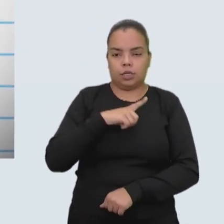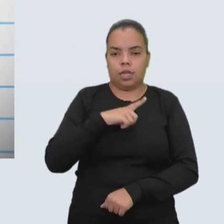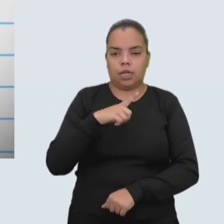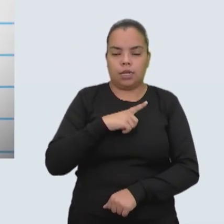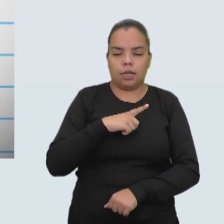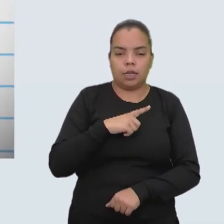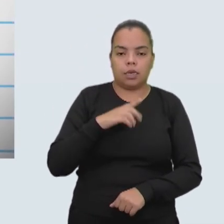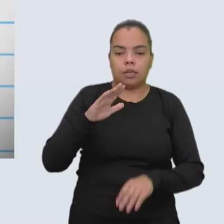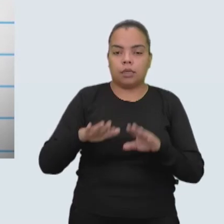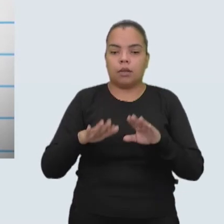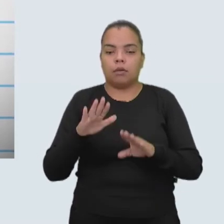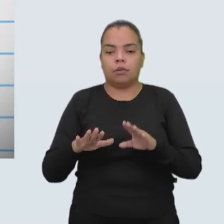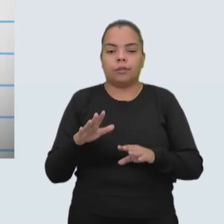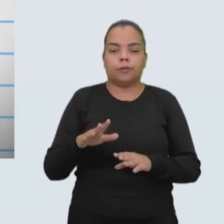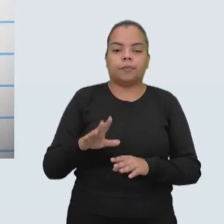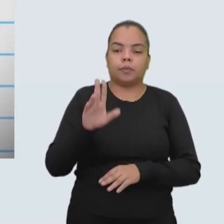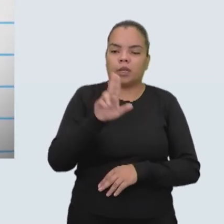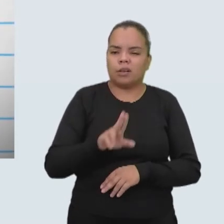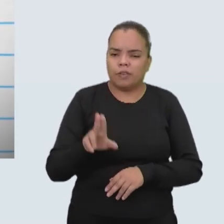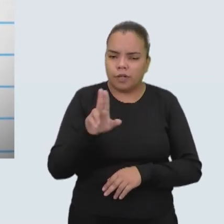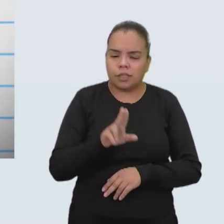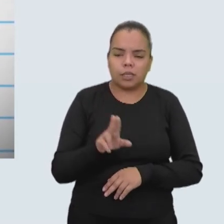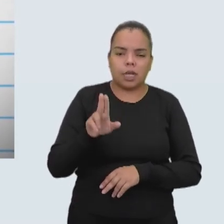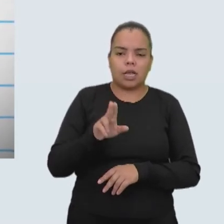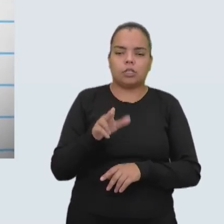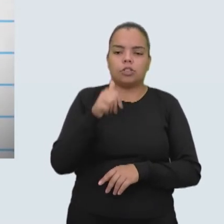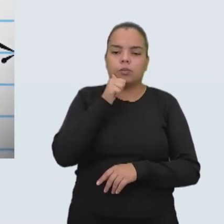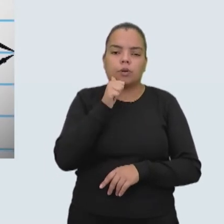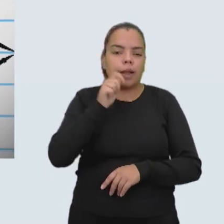pretas e pardas com superior completo compõem apenas